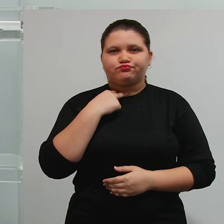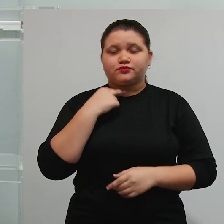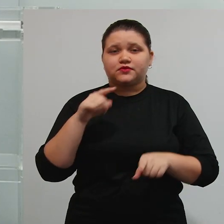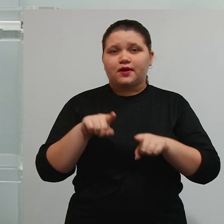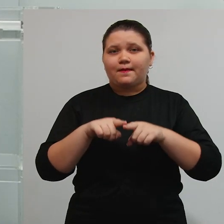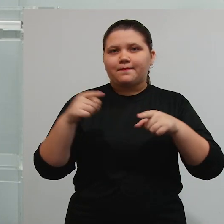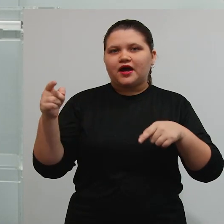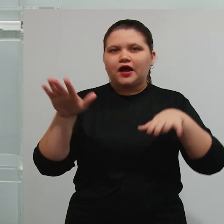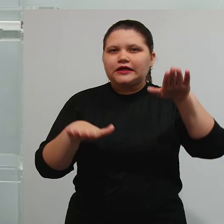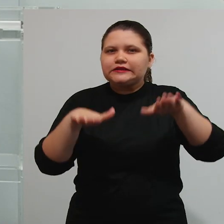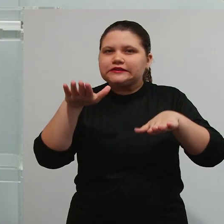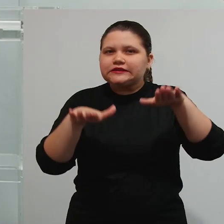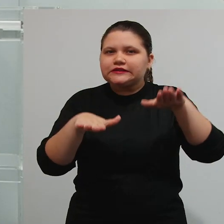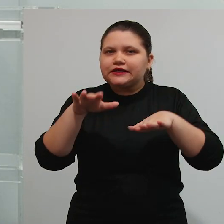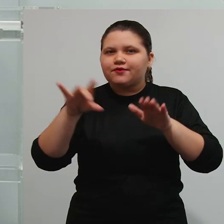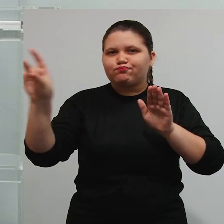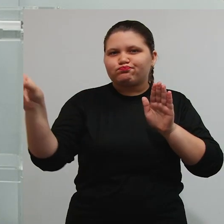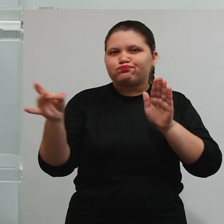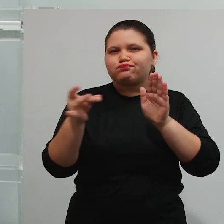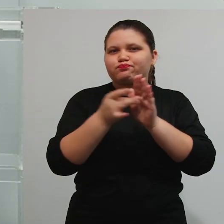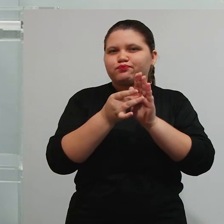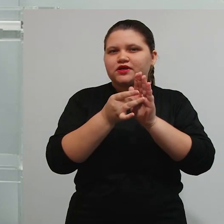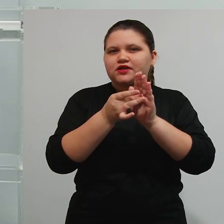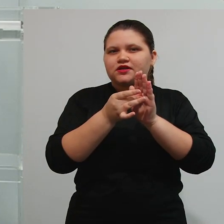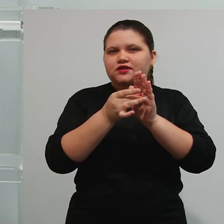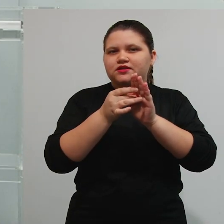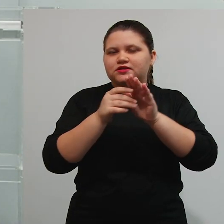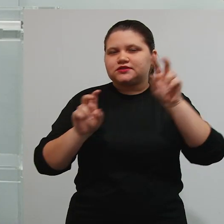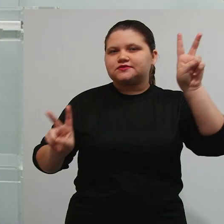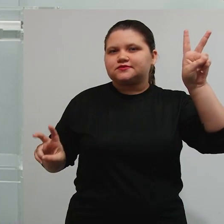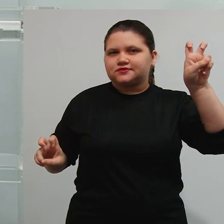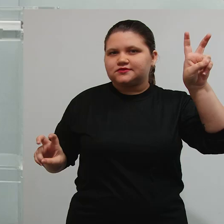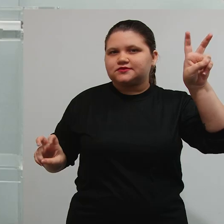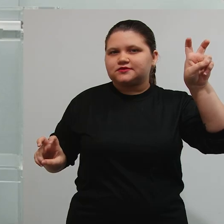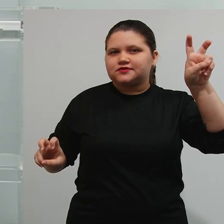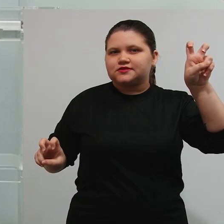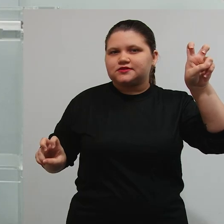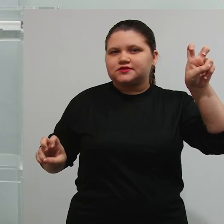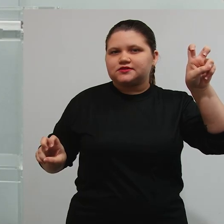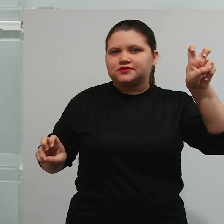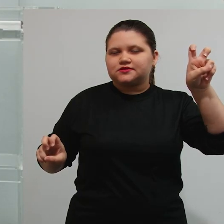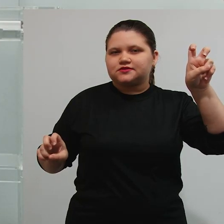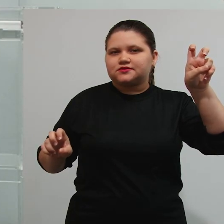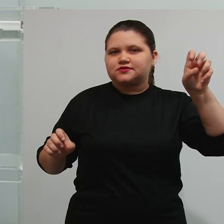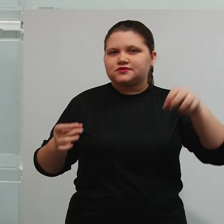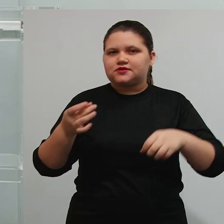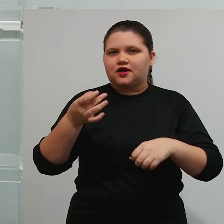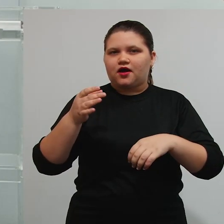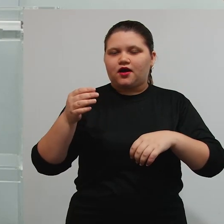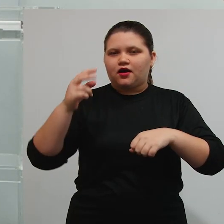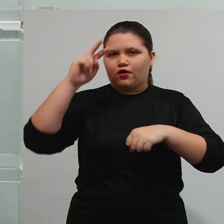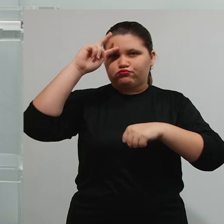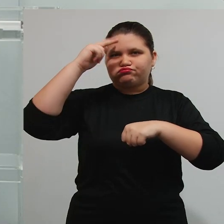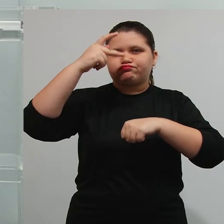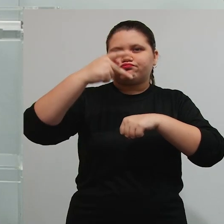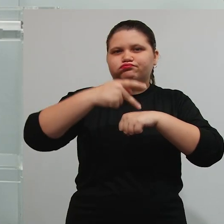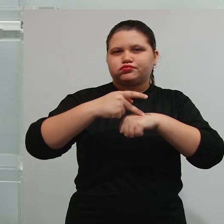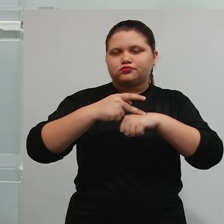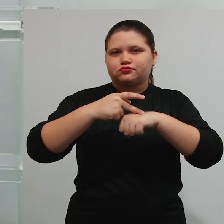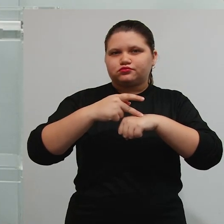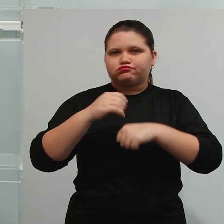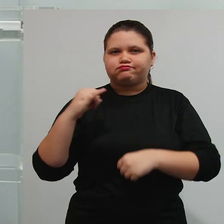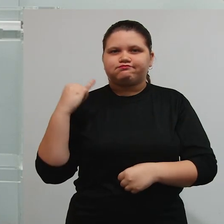mas copiar, colar e citar a fonte pode. Por que copiar, colar e citar a fonte é importante?